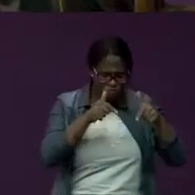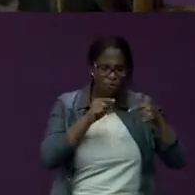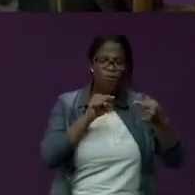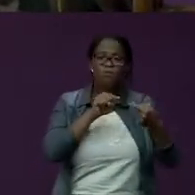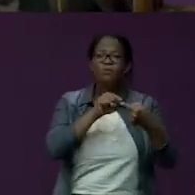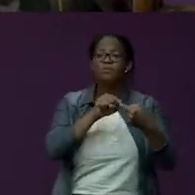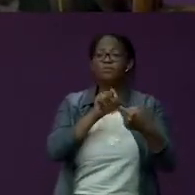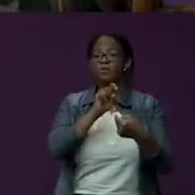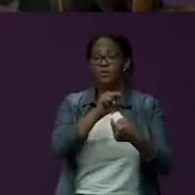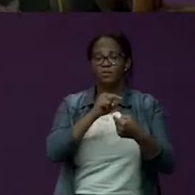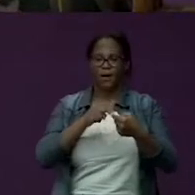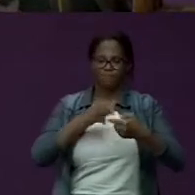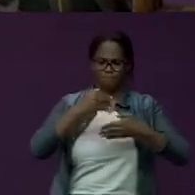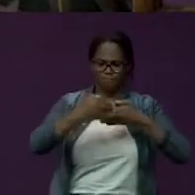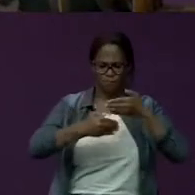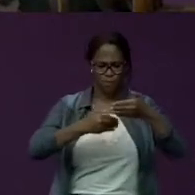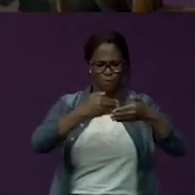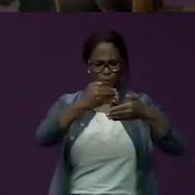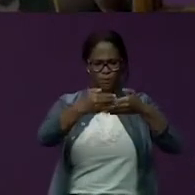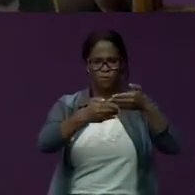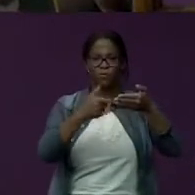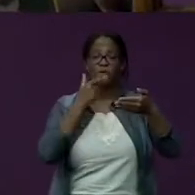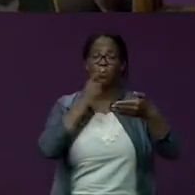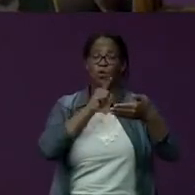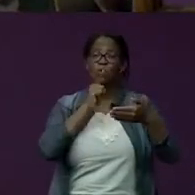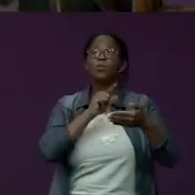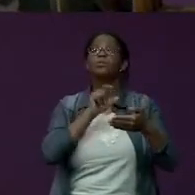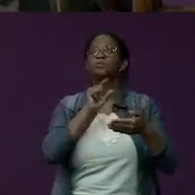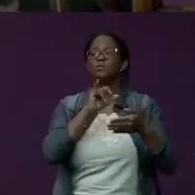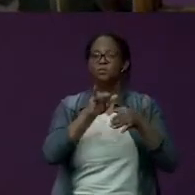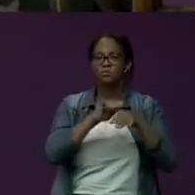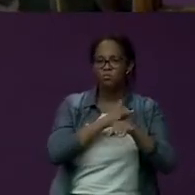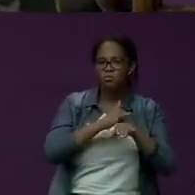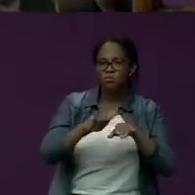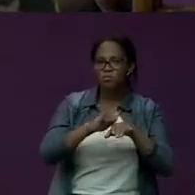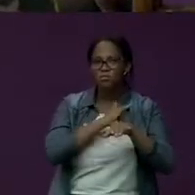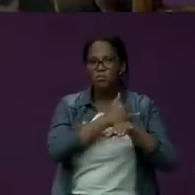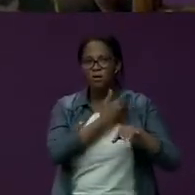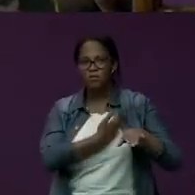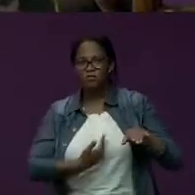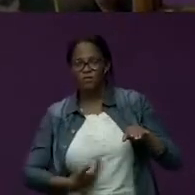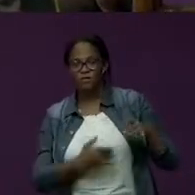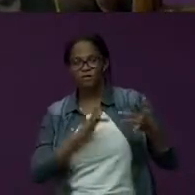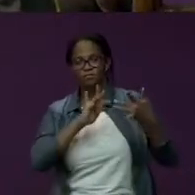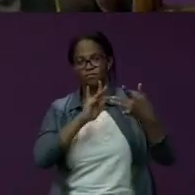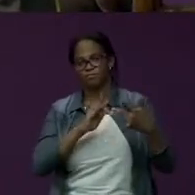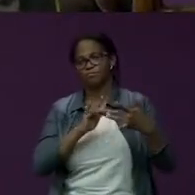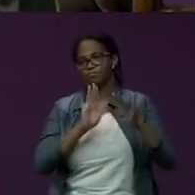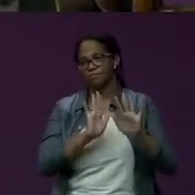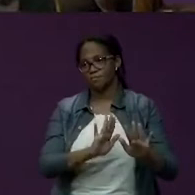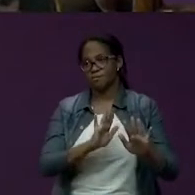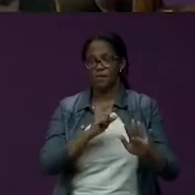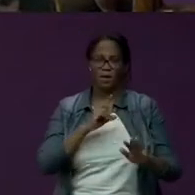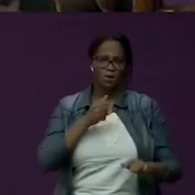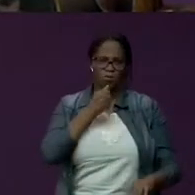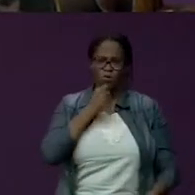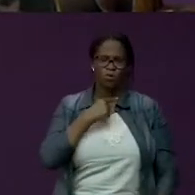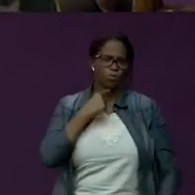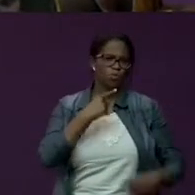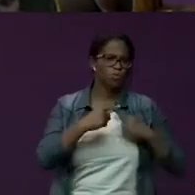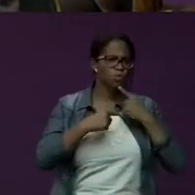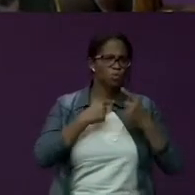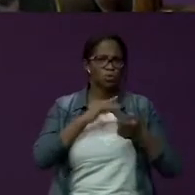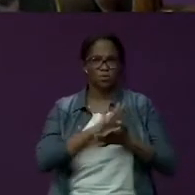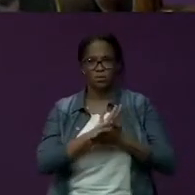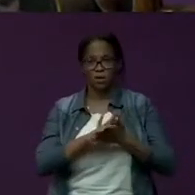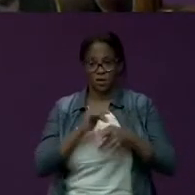avançando no sentido de se consolidar como uma instituição estratégica do Estado. Né? Isso eu não tenho dúvidas, né? E